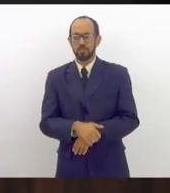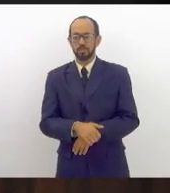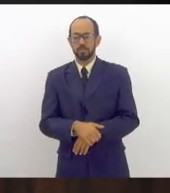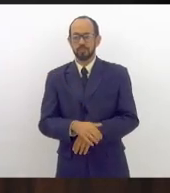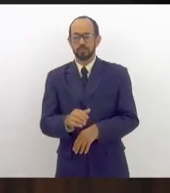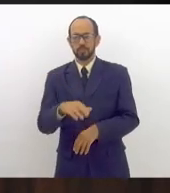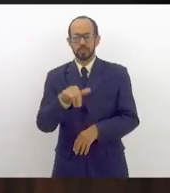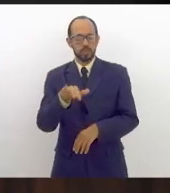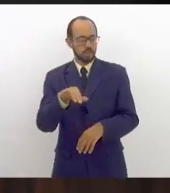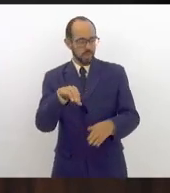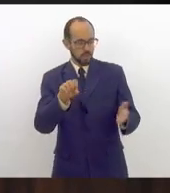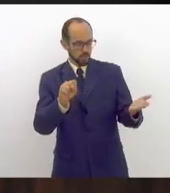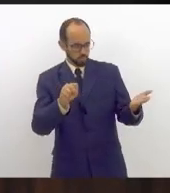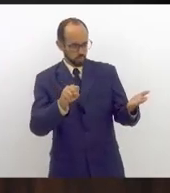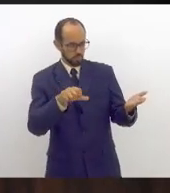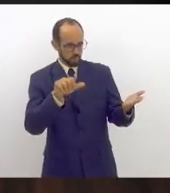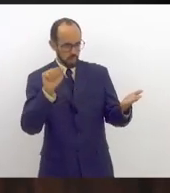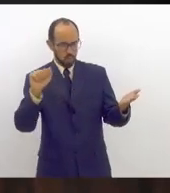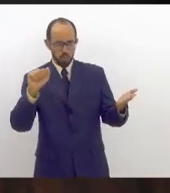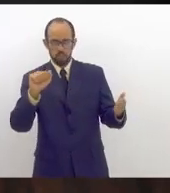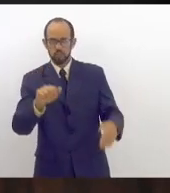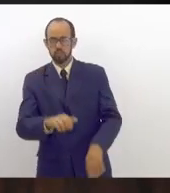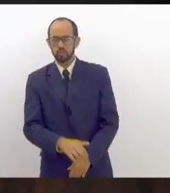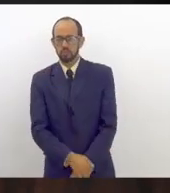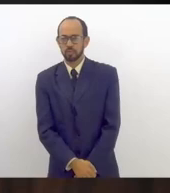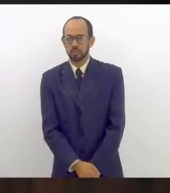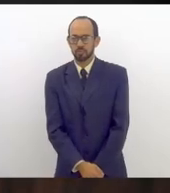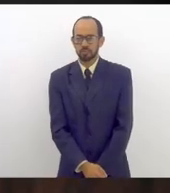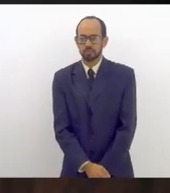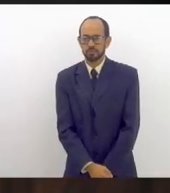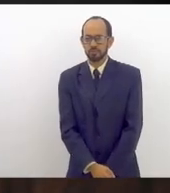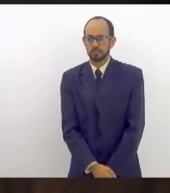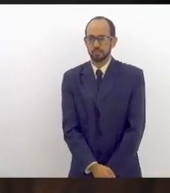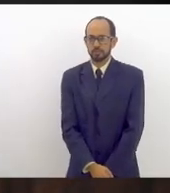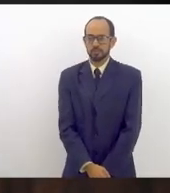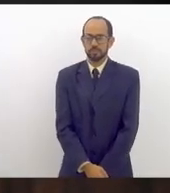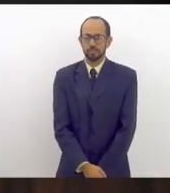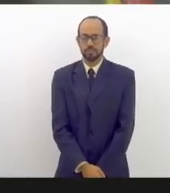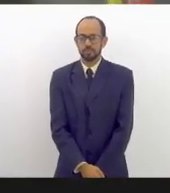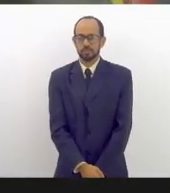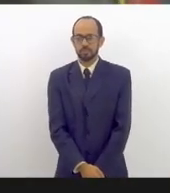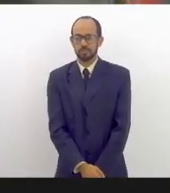Deputado Carlos Augusto. Boa tarde, presidente. Coronel Jair.